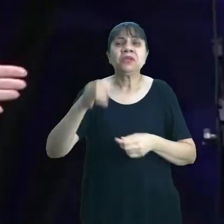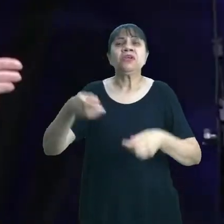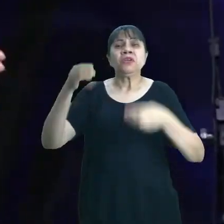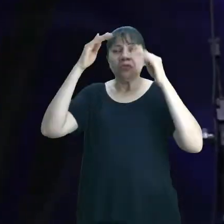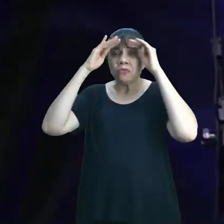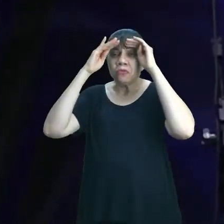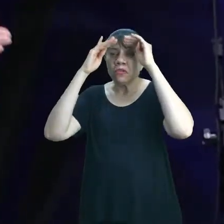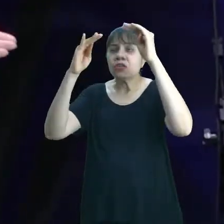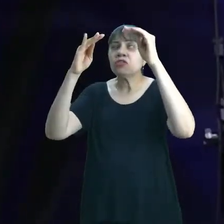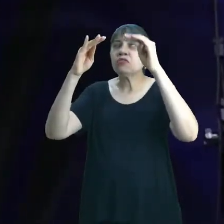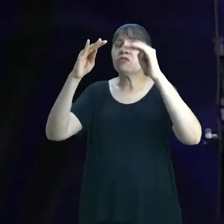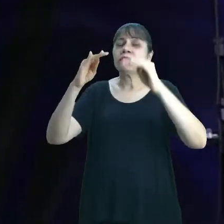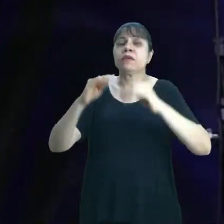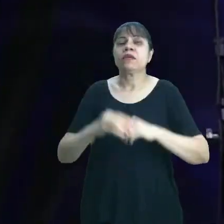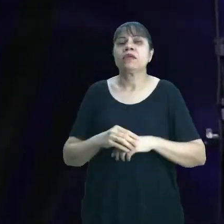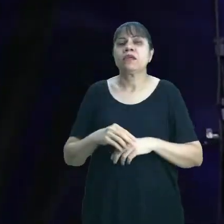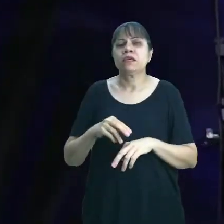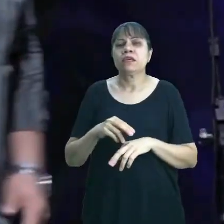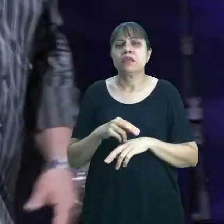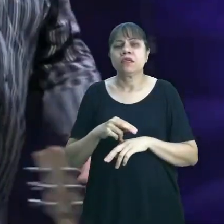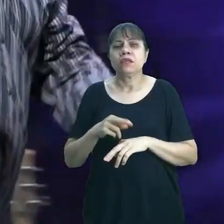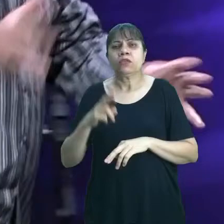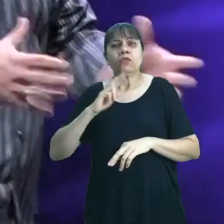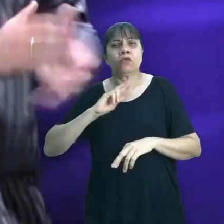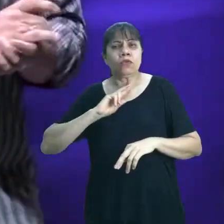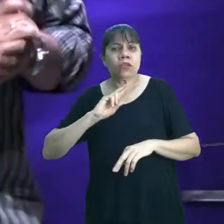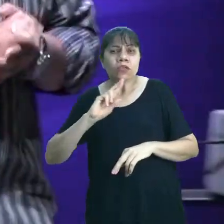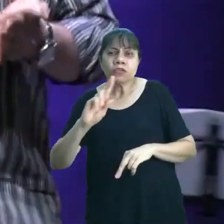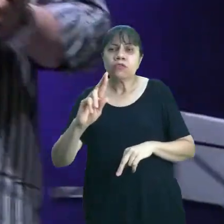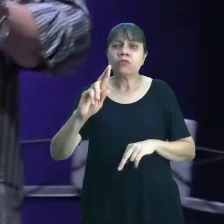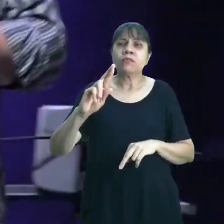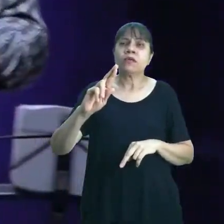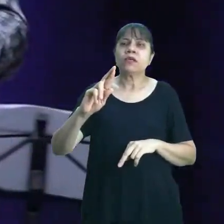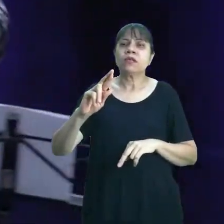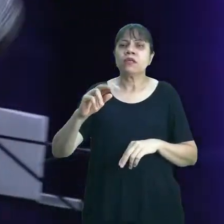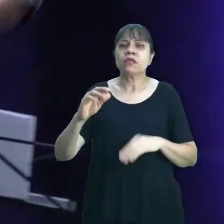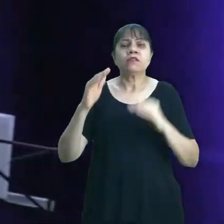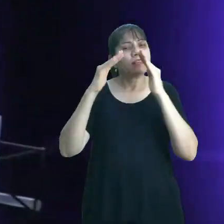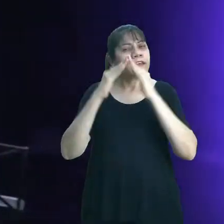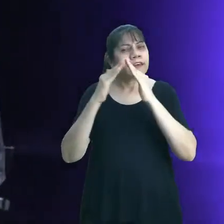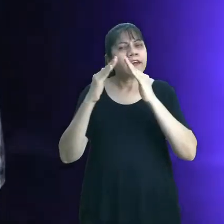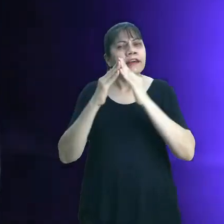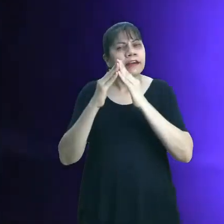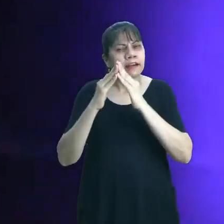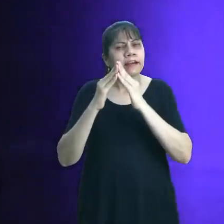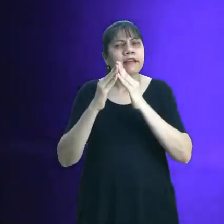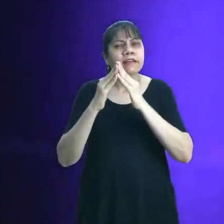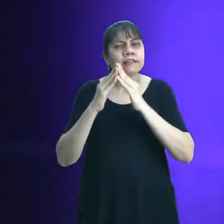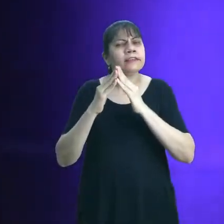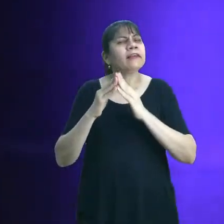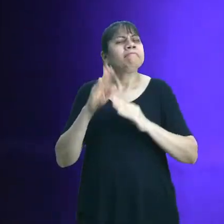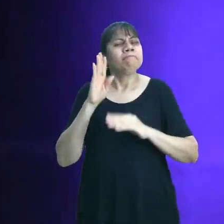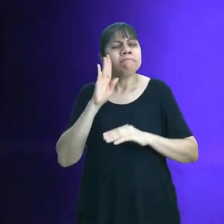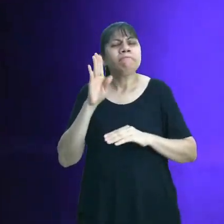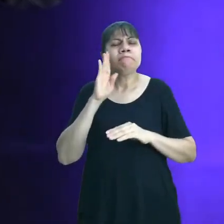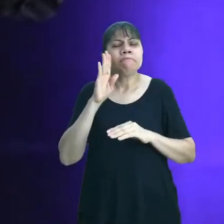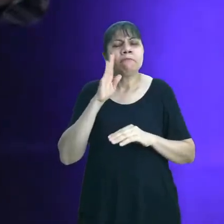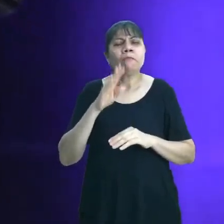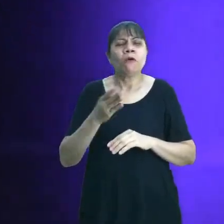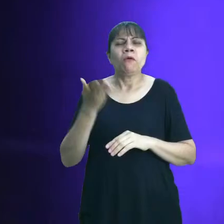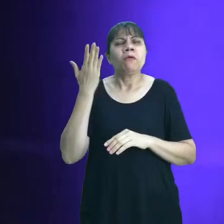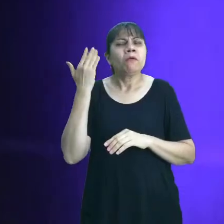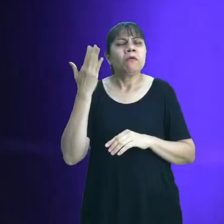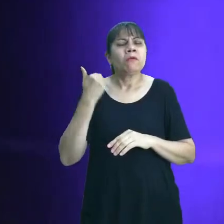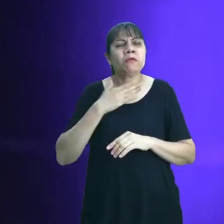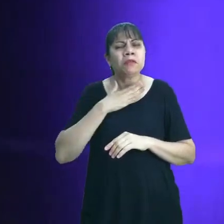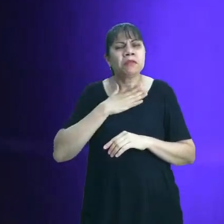mais respeito. Dentro de casa, uma coisa tão legal que acontecia na minha infância, e até hoje eu percebo que os